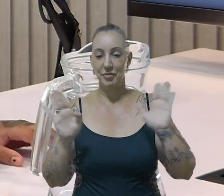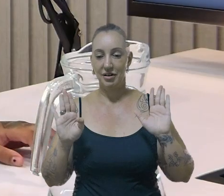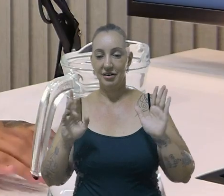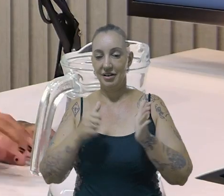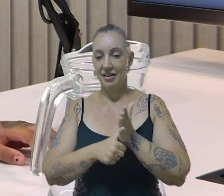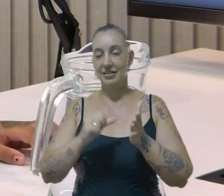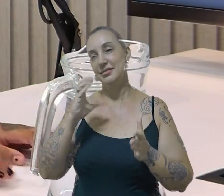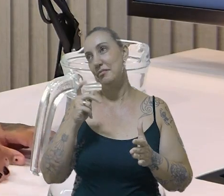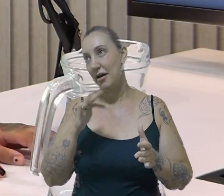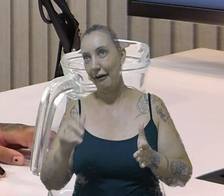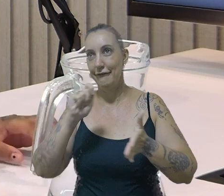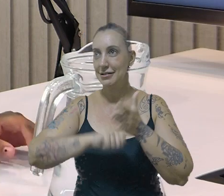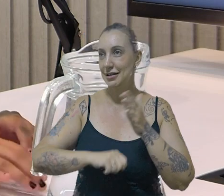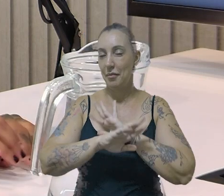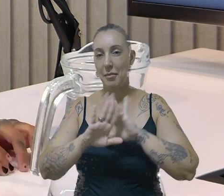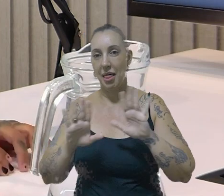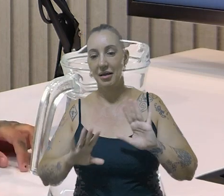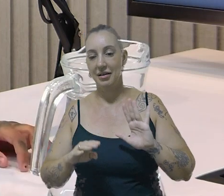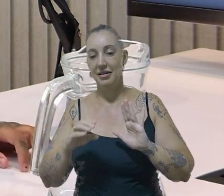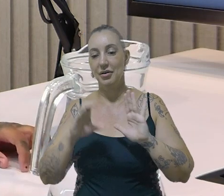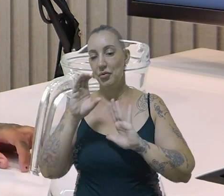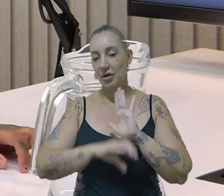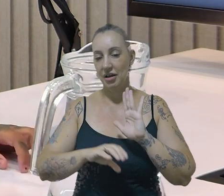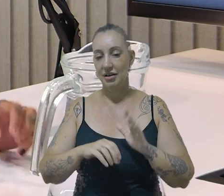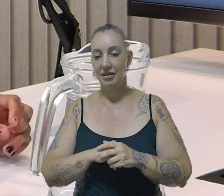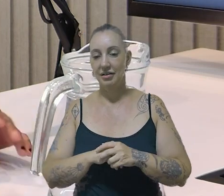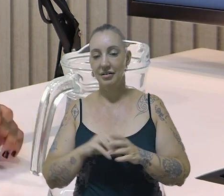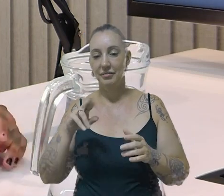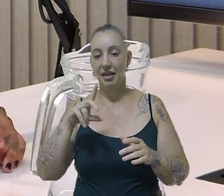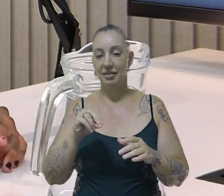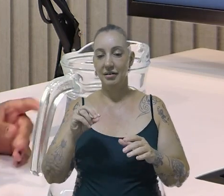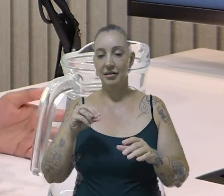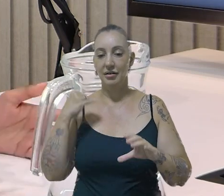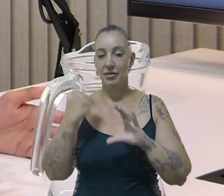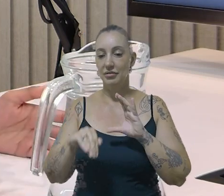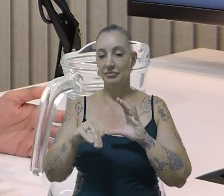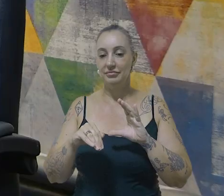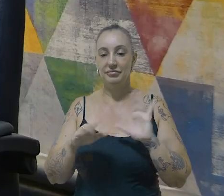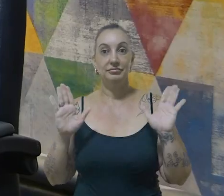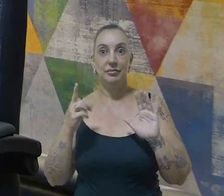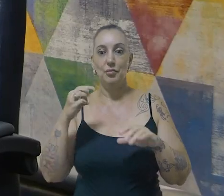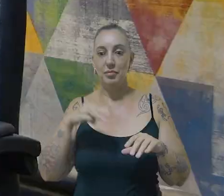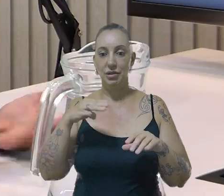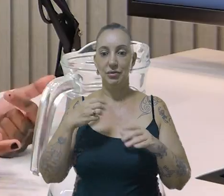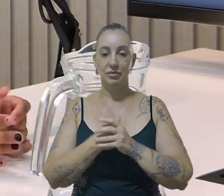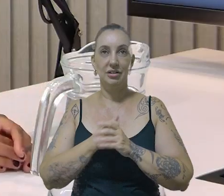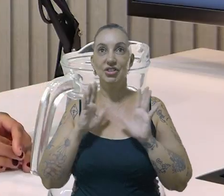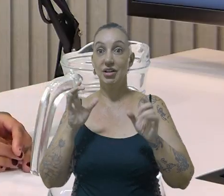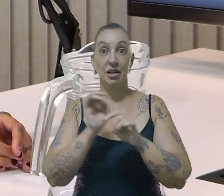CPF assinatura não sei o que lá currículo abr pedi o meu currículo Eu mandei assim um minuto porque tipo já tá